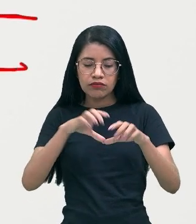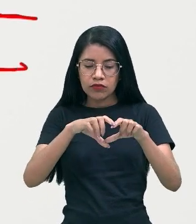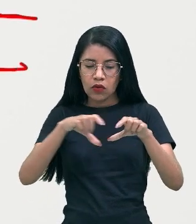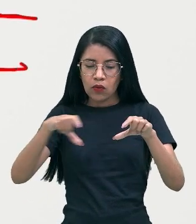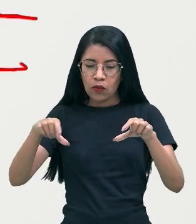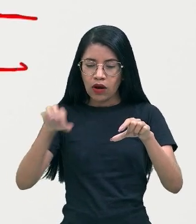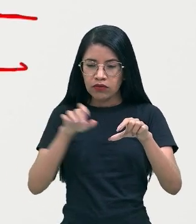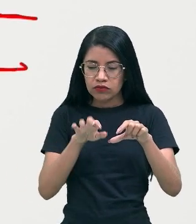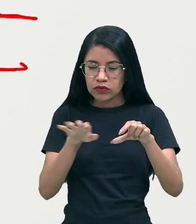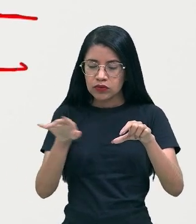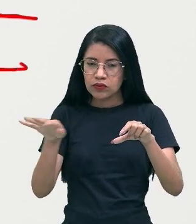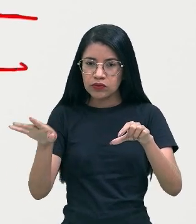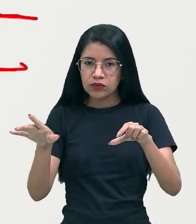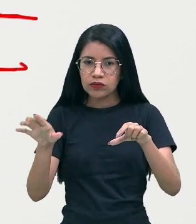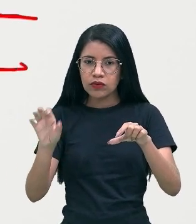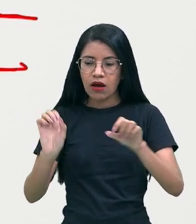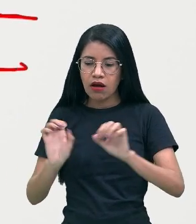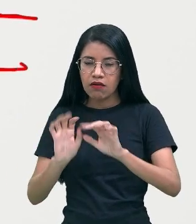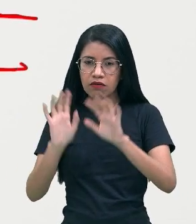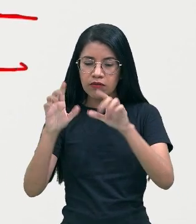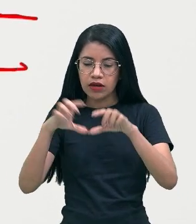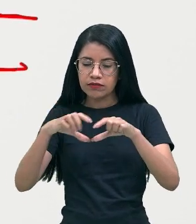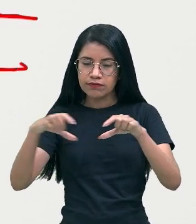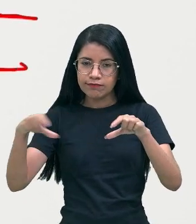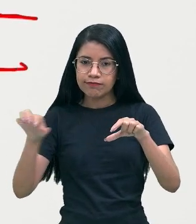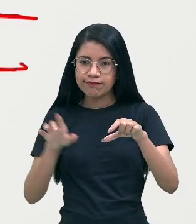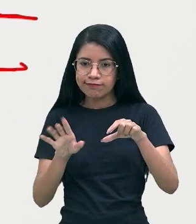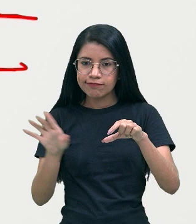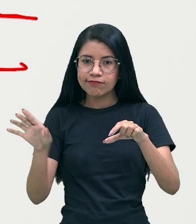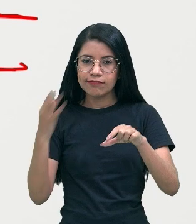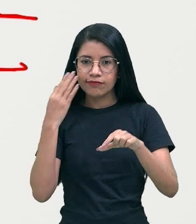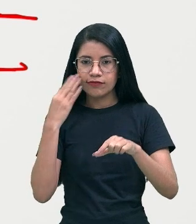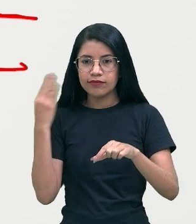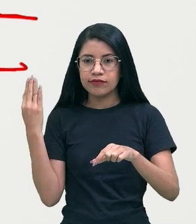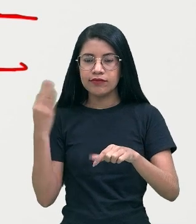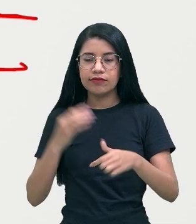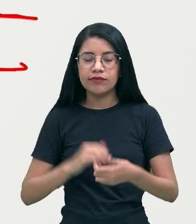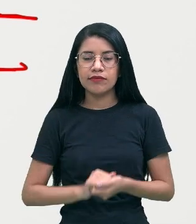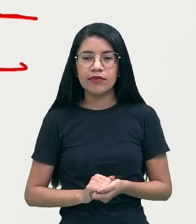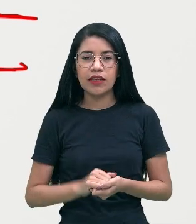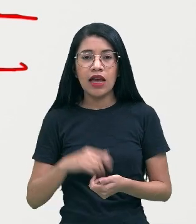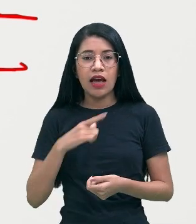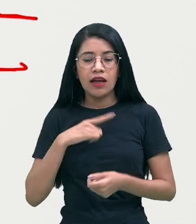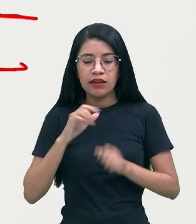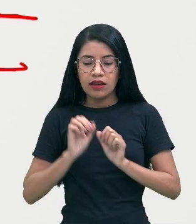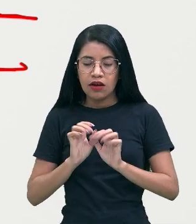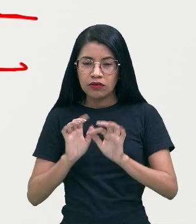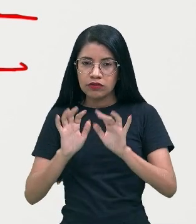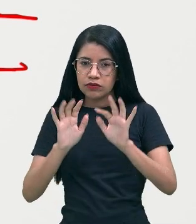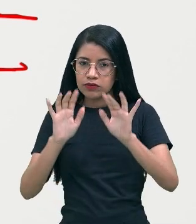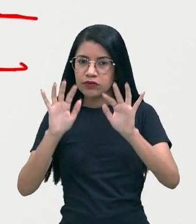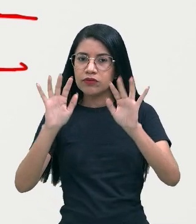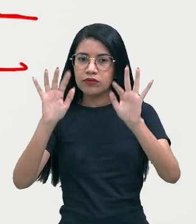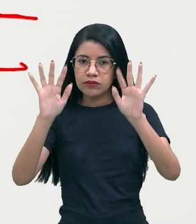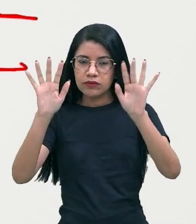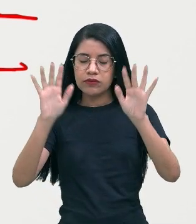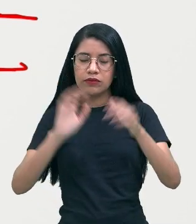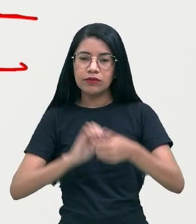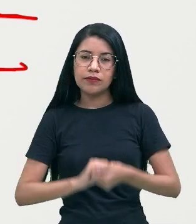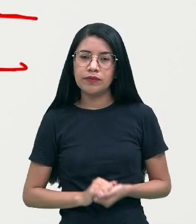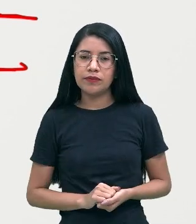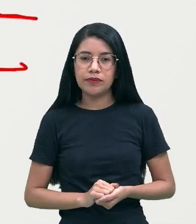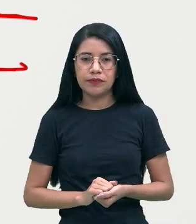escapamento, certo? Que é aquele que fica lá atrás. E aí ele vai liberar aqui, ó, a fumaça, né? Ele